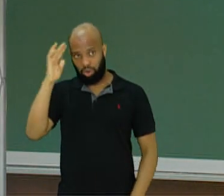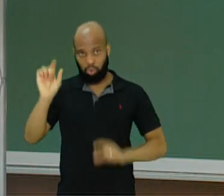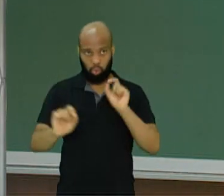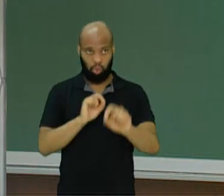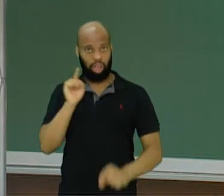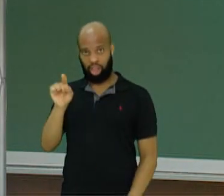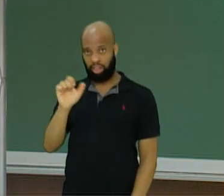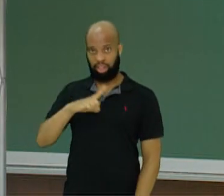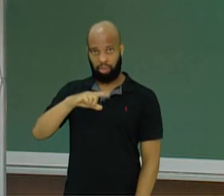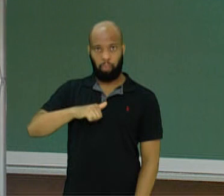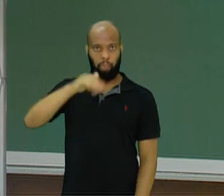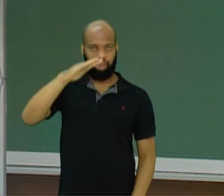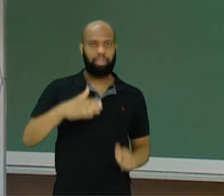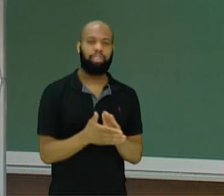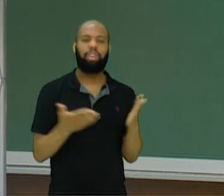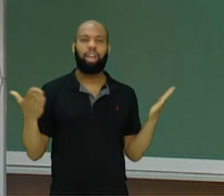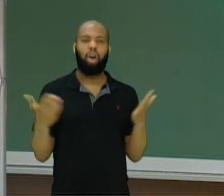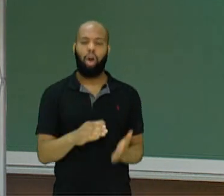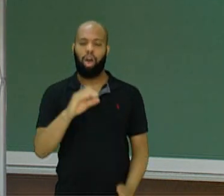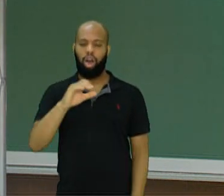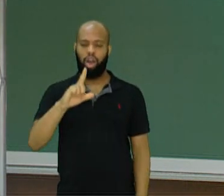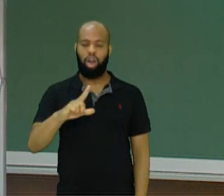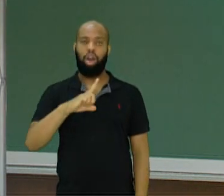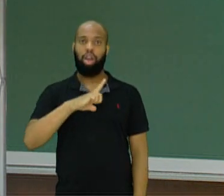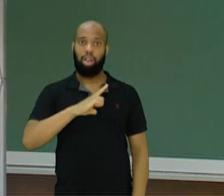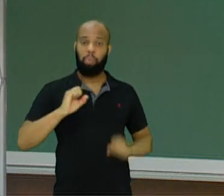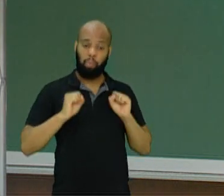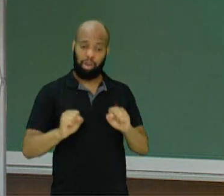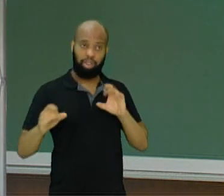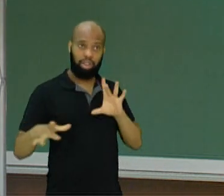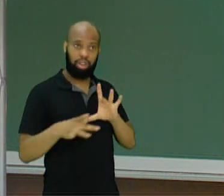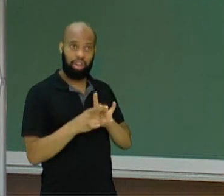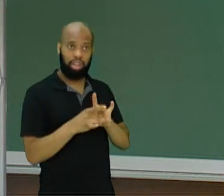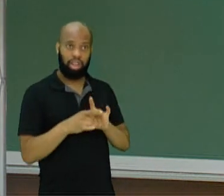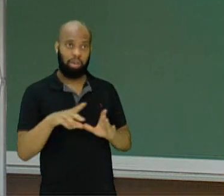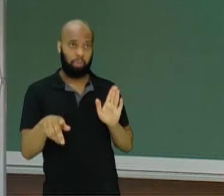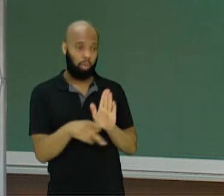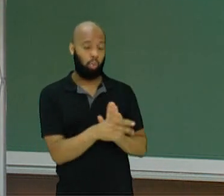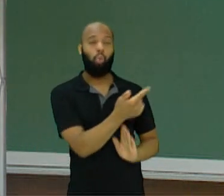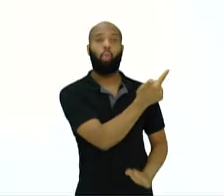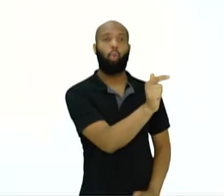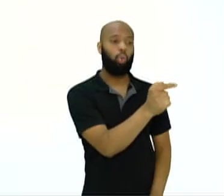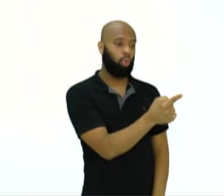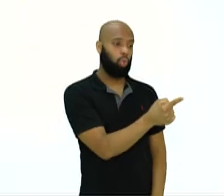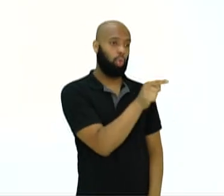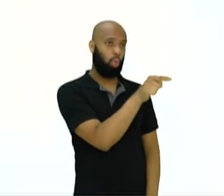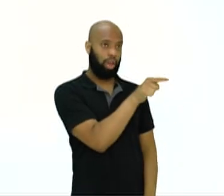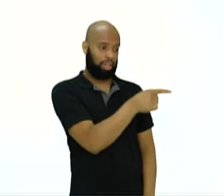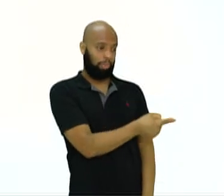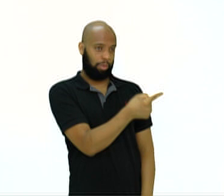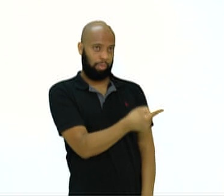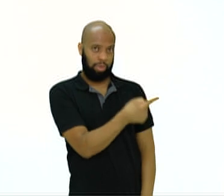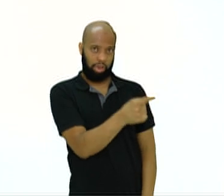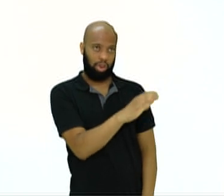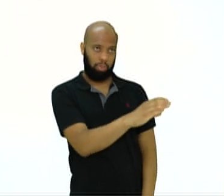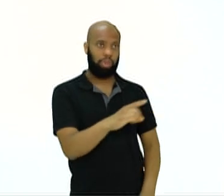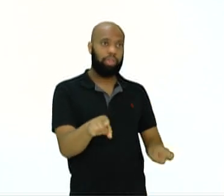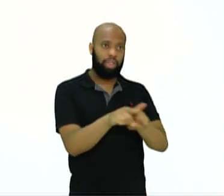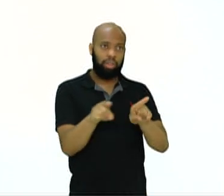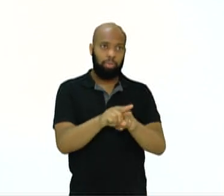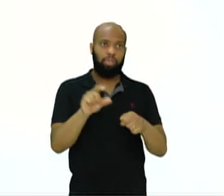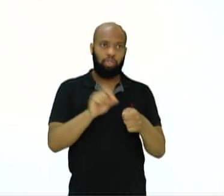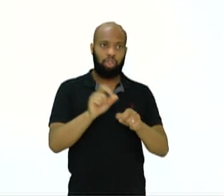dessa é maior. Ou esse cloro poderia se ligar a este carbono. Quando ele se liga a este carbono, também